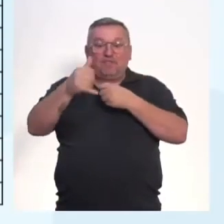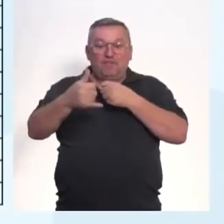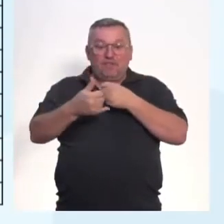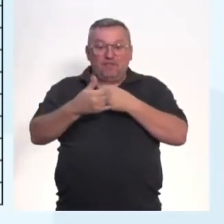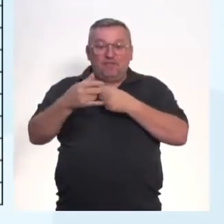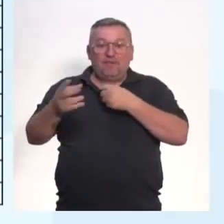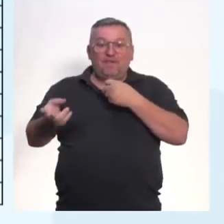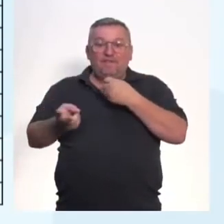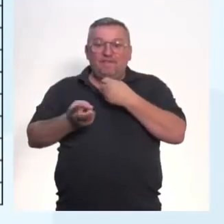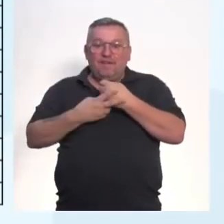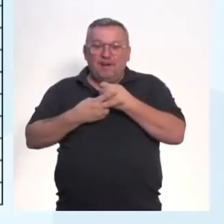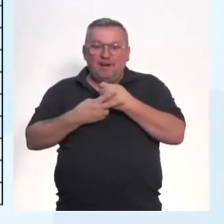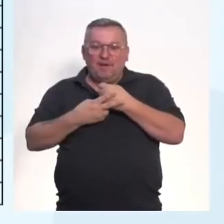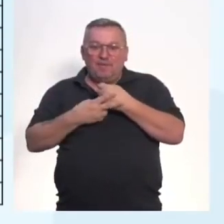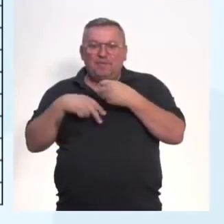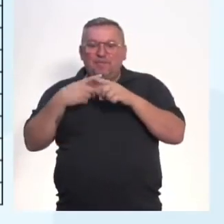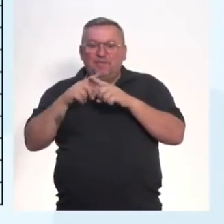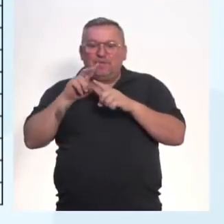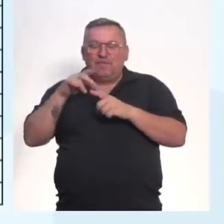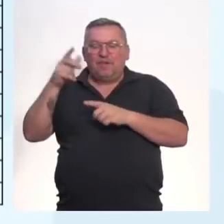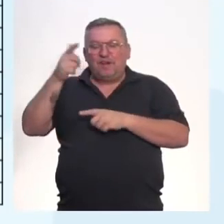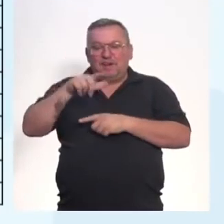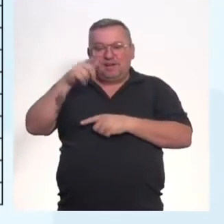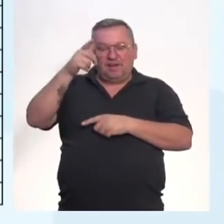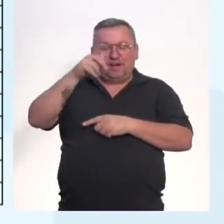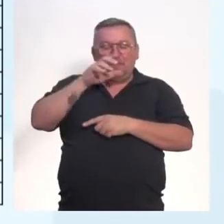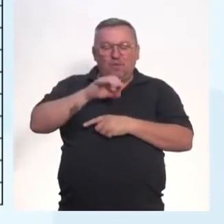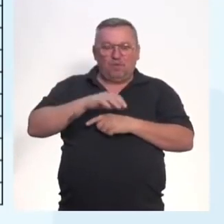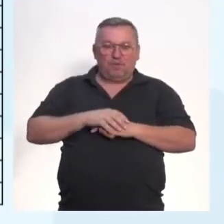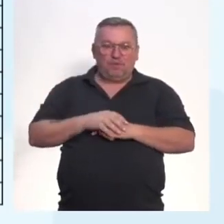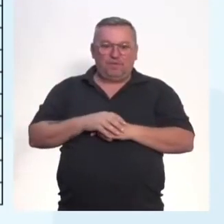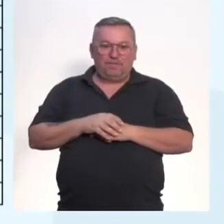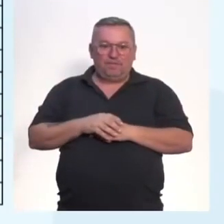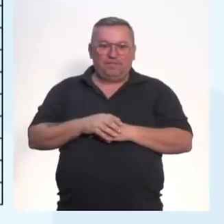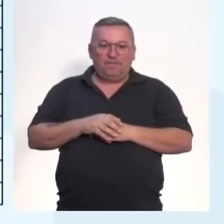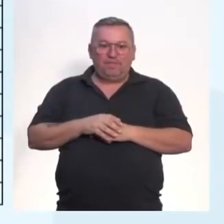verbo, verbo. porque a Olha, gente vai analisar os outros. Então, é o olha, seguinte,